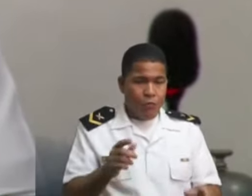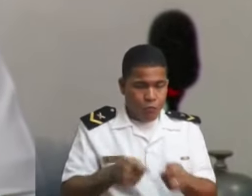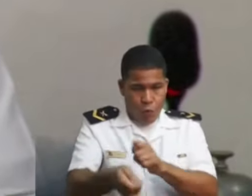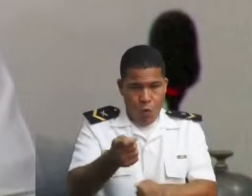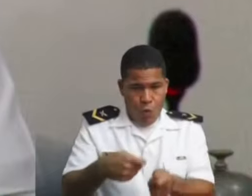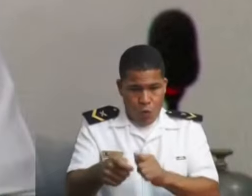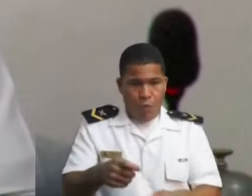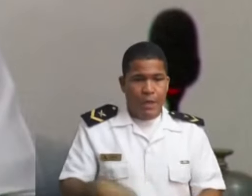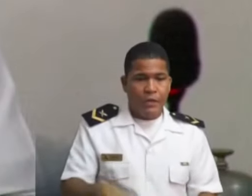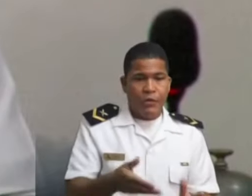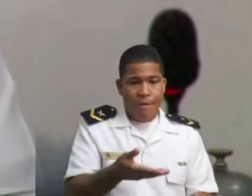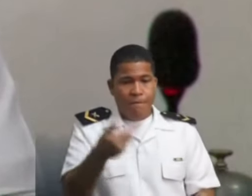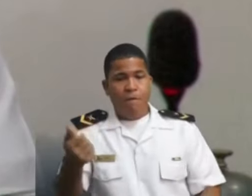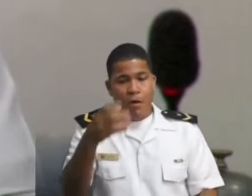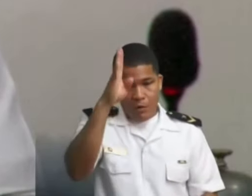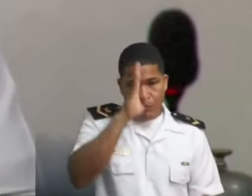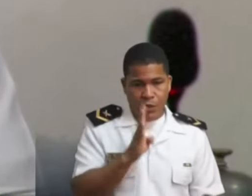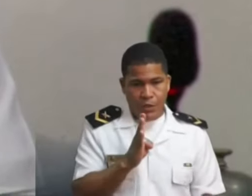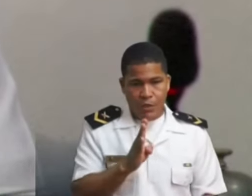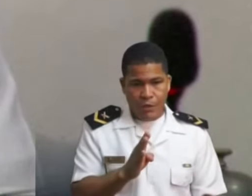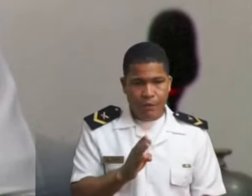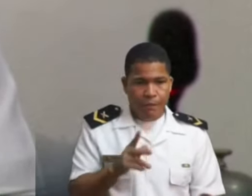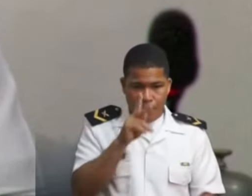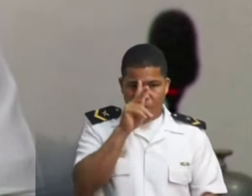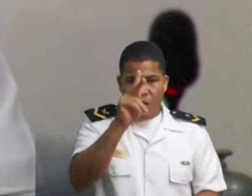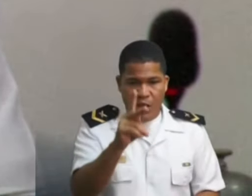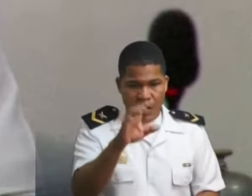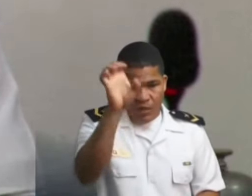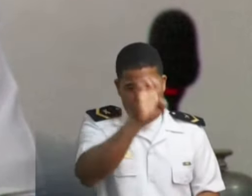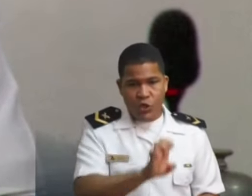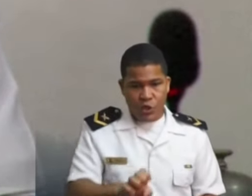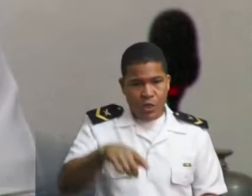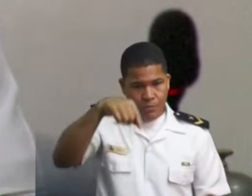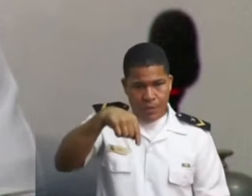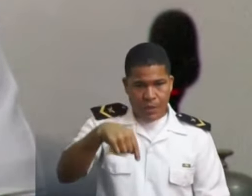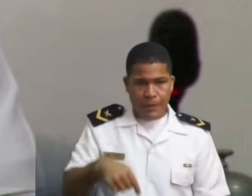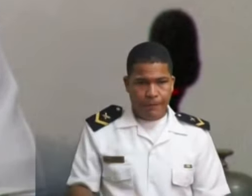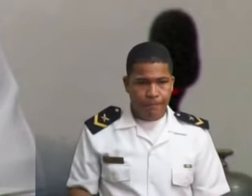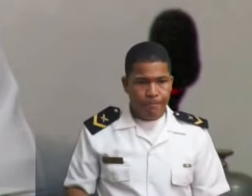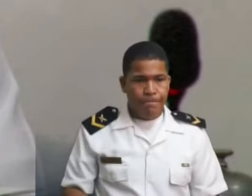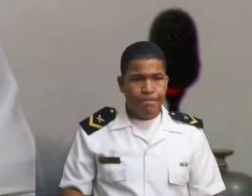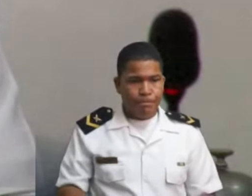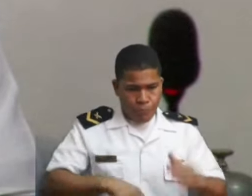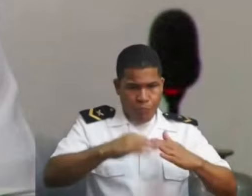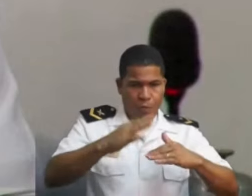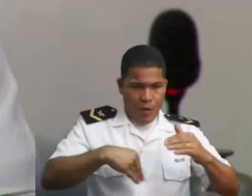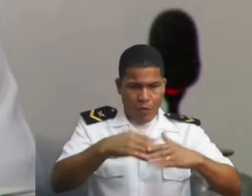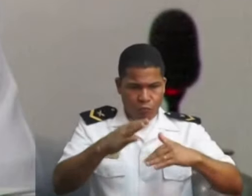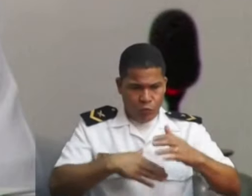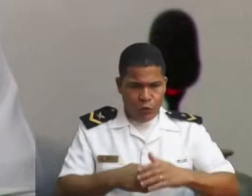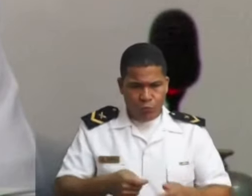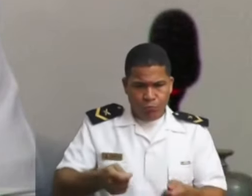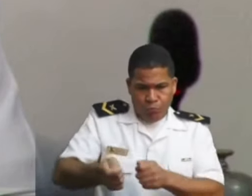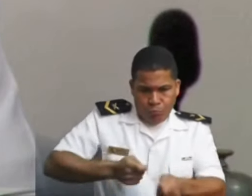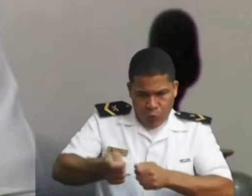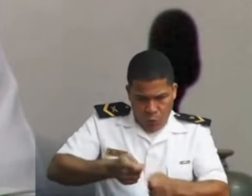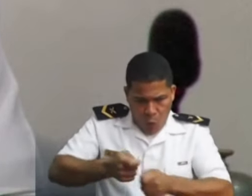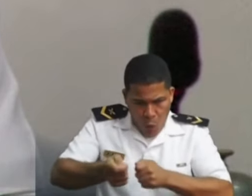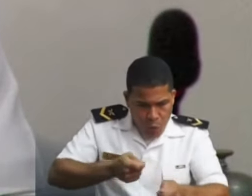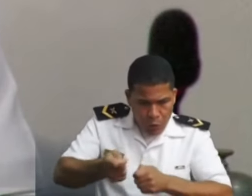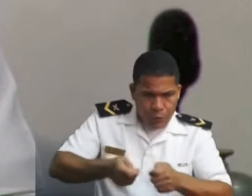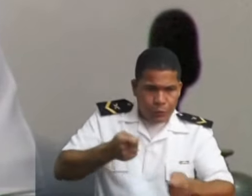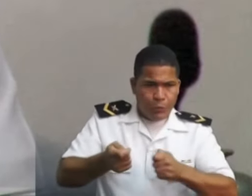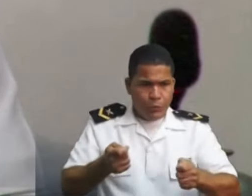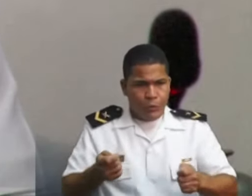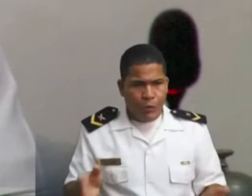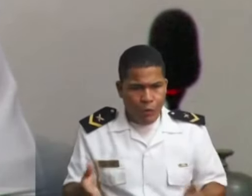fortalecimento econômico do Estado. A habilidade de influir e controlar as vastidões oceânicas molda